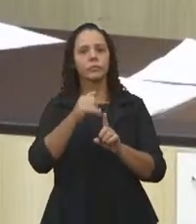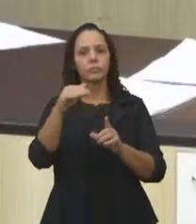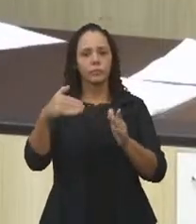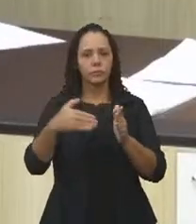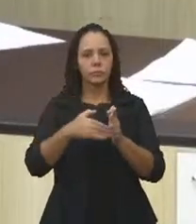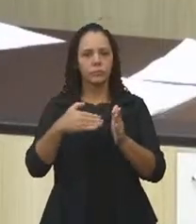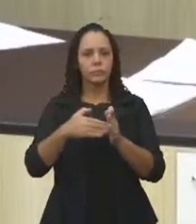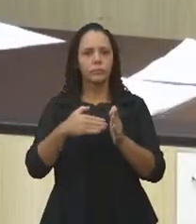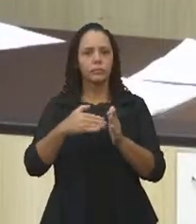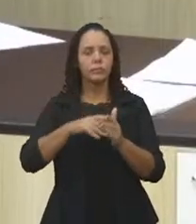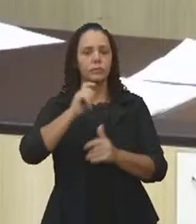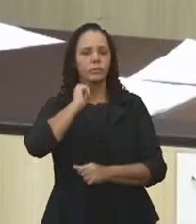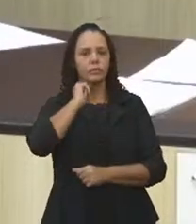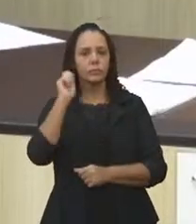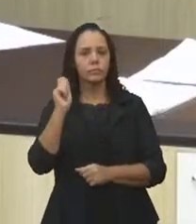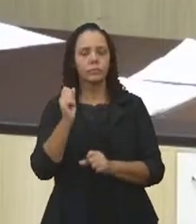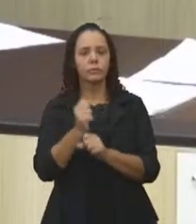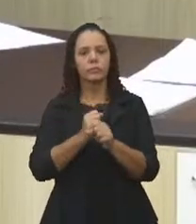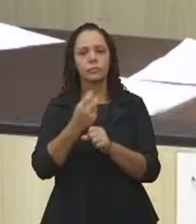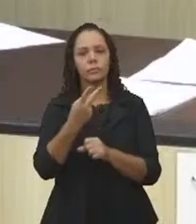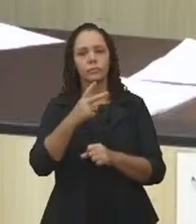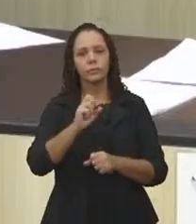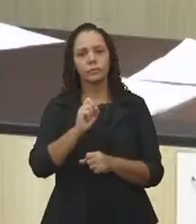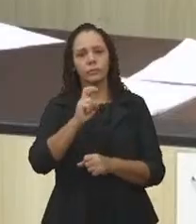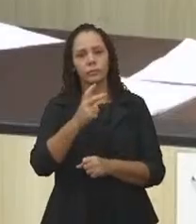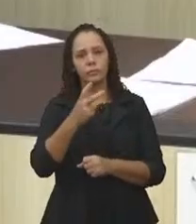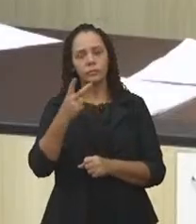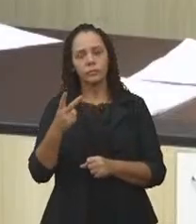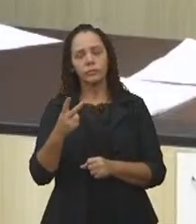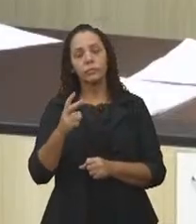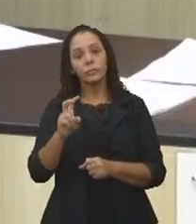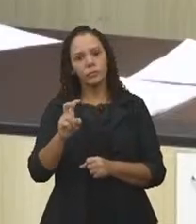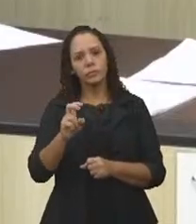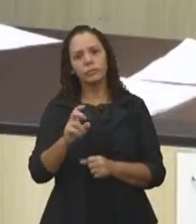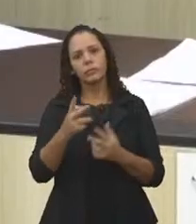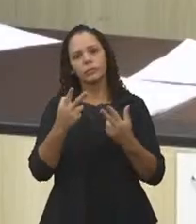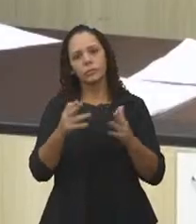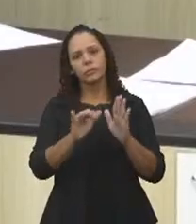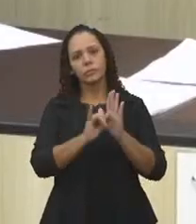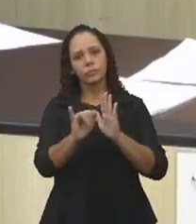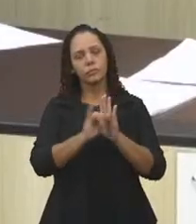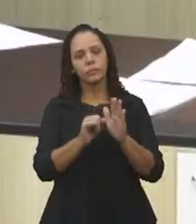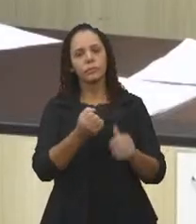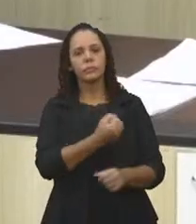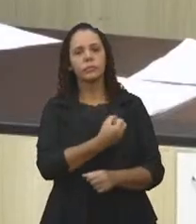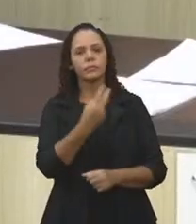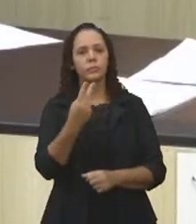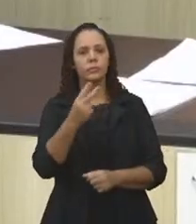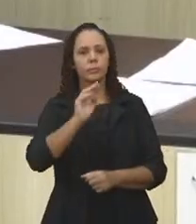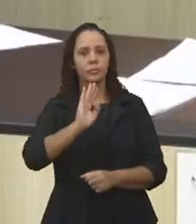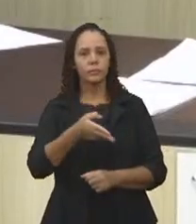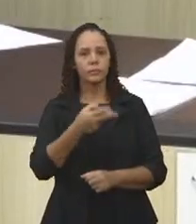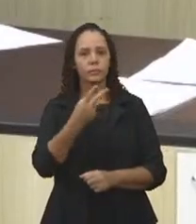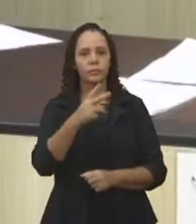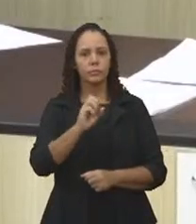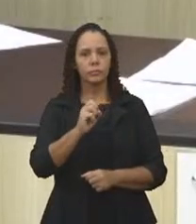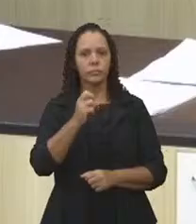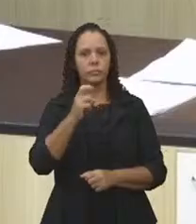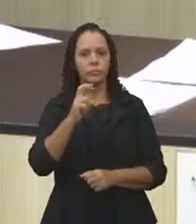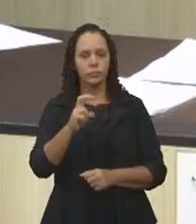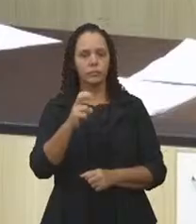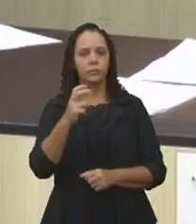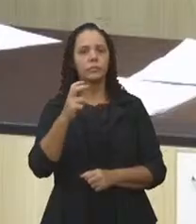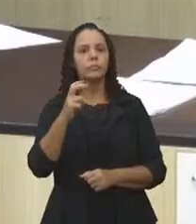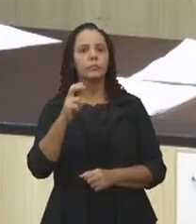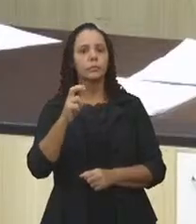abril de 2025, conforme edital número 2/2025, publicado no Boletim